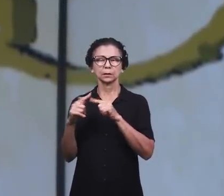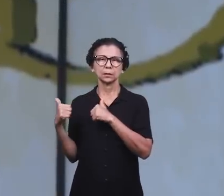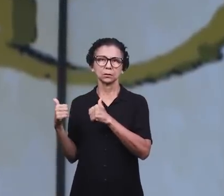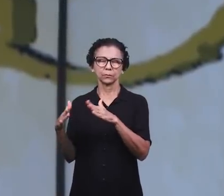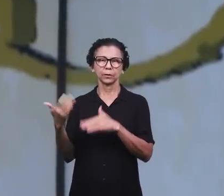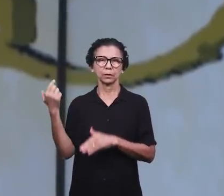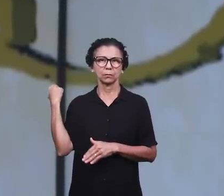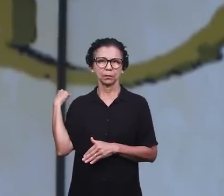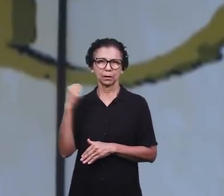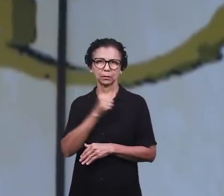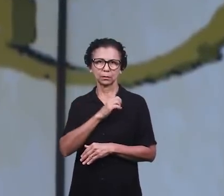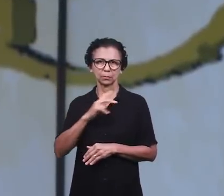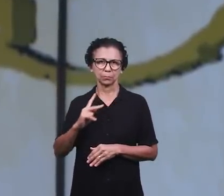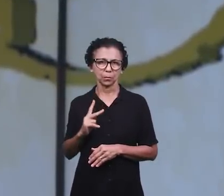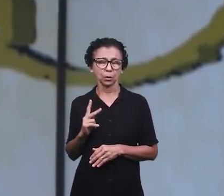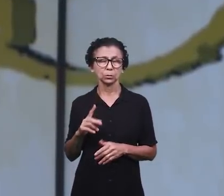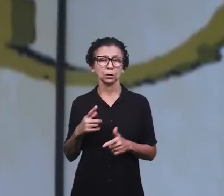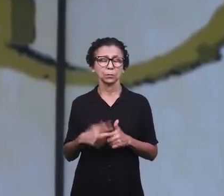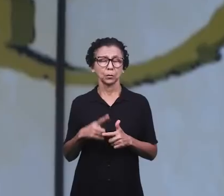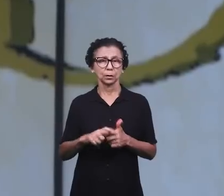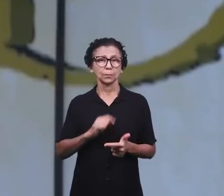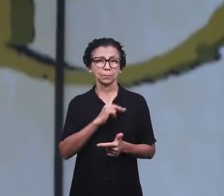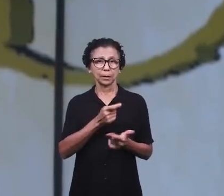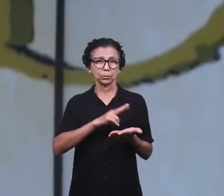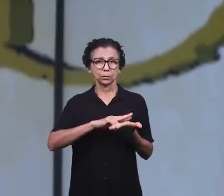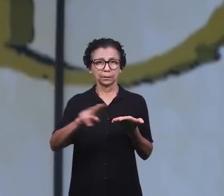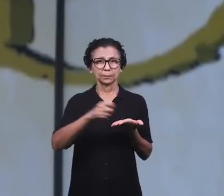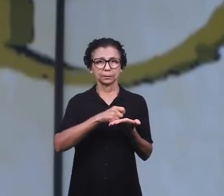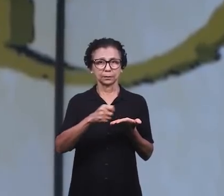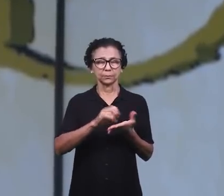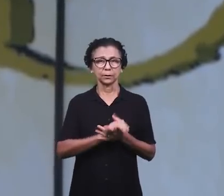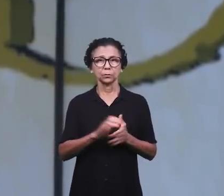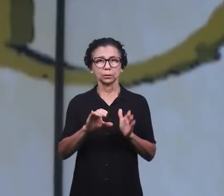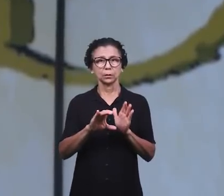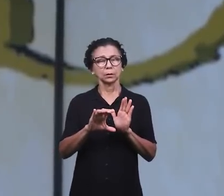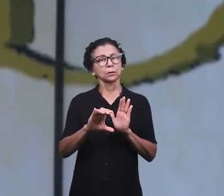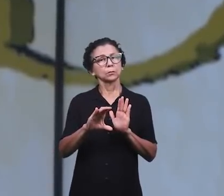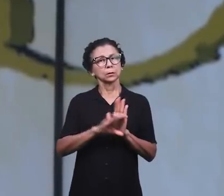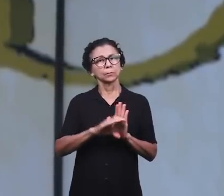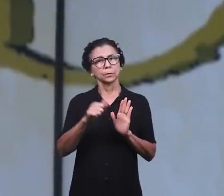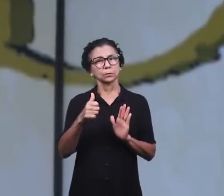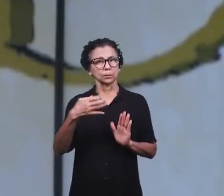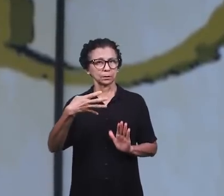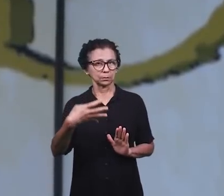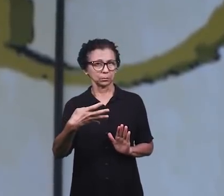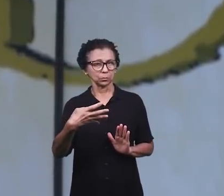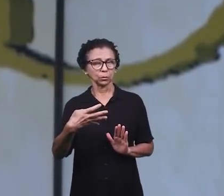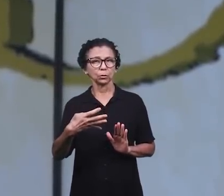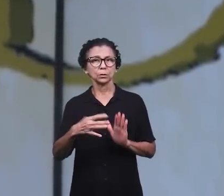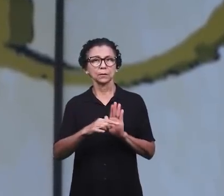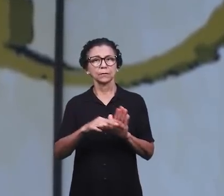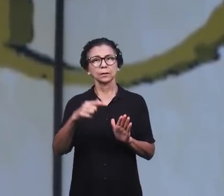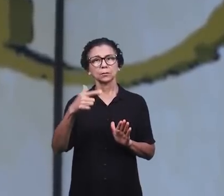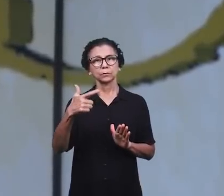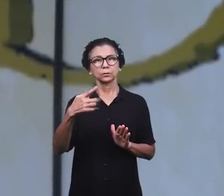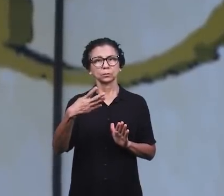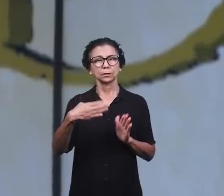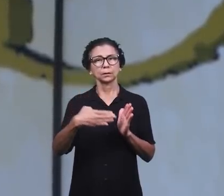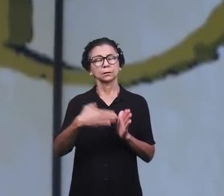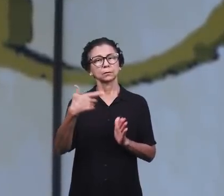experiência. Tanto que, na carta que o apóstolo Paulo escreveu, do capítulo 15, 14, aliás, versos 24